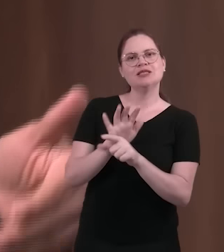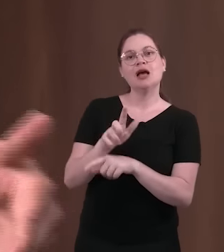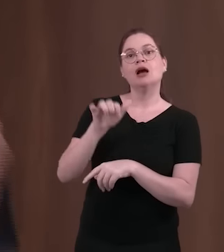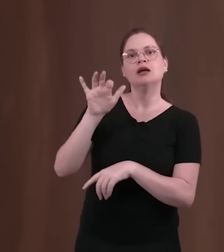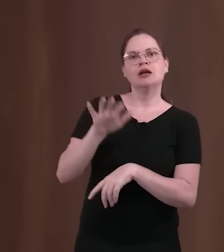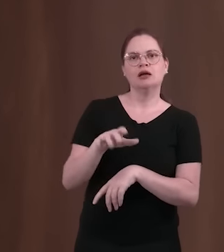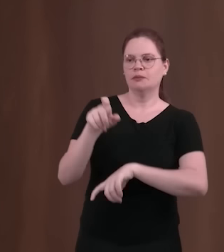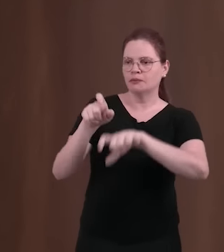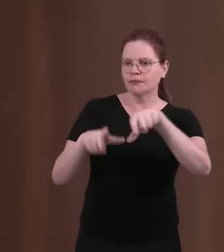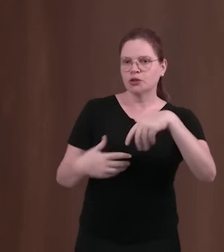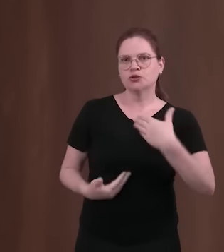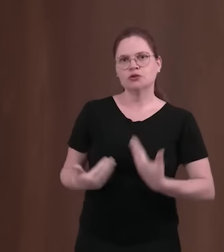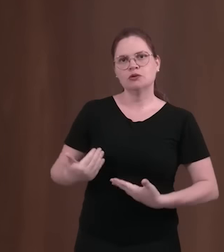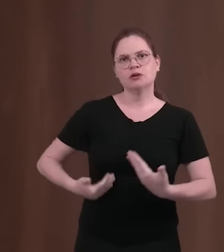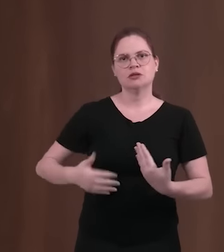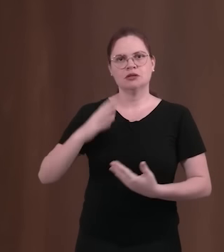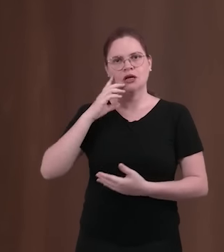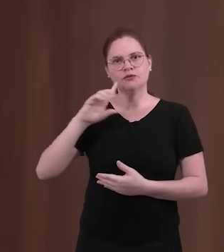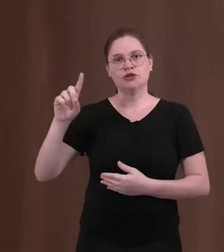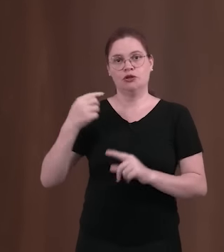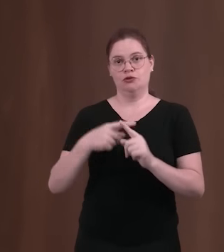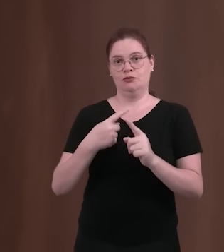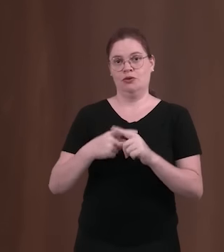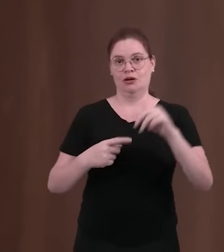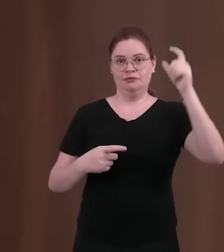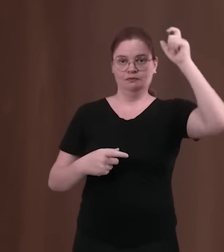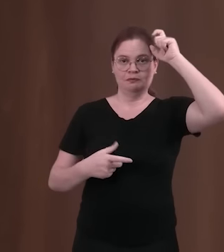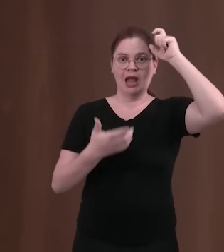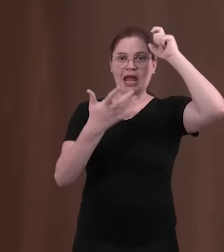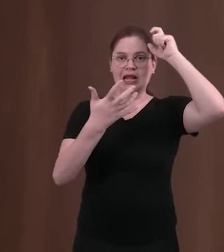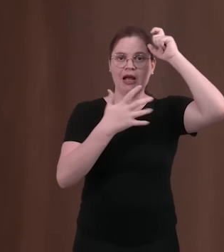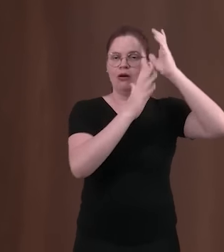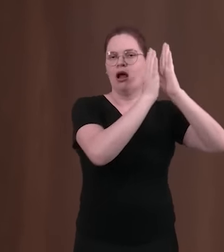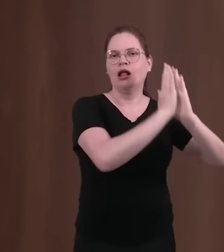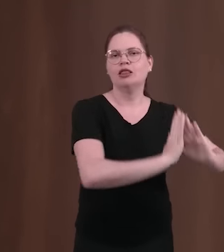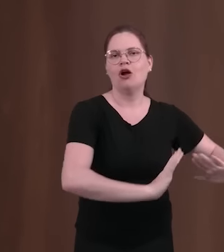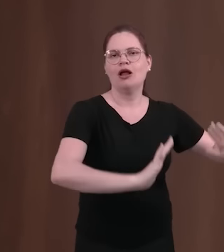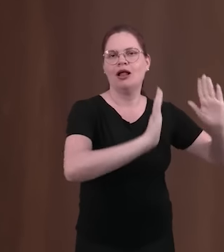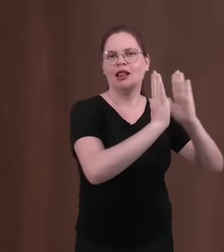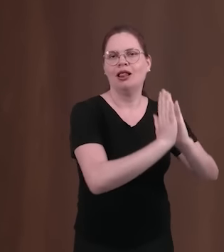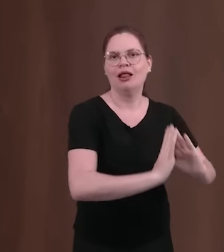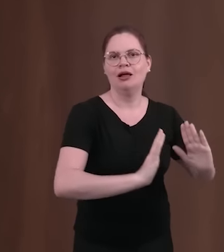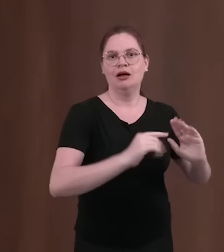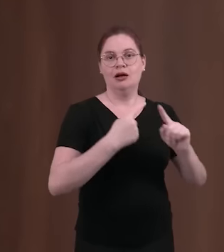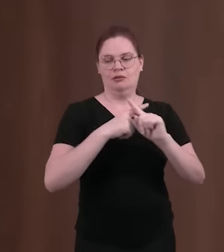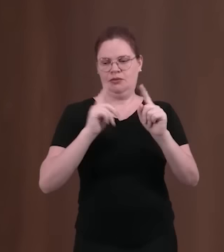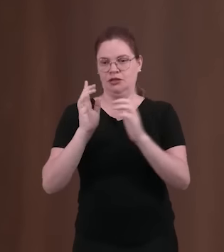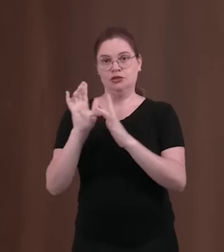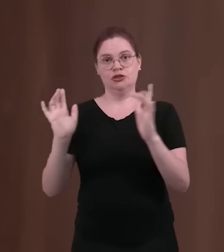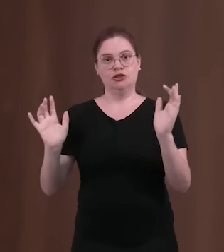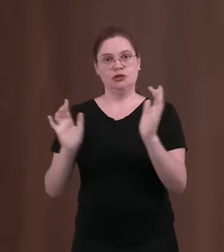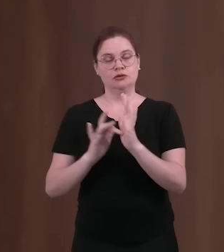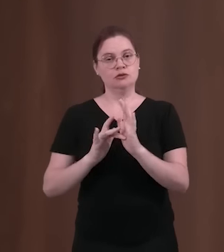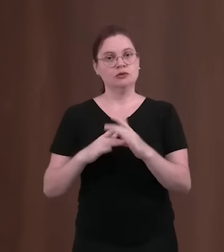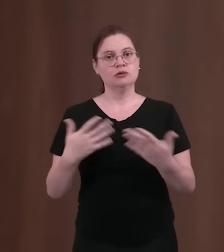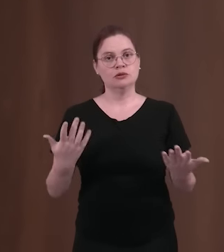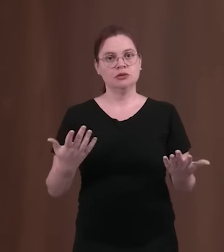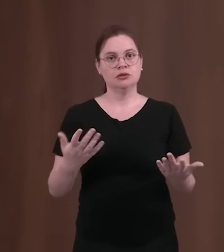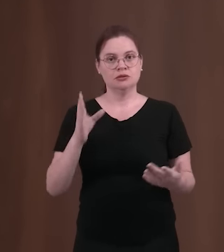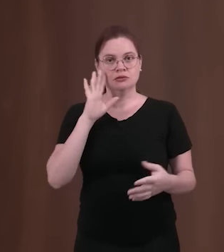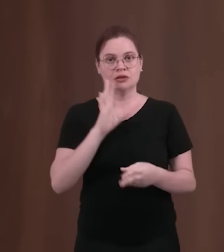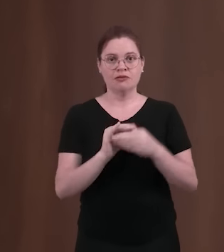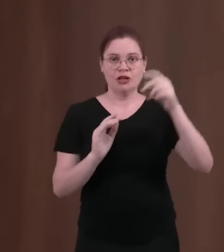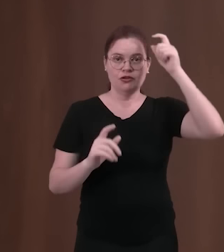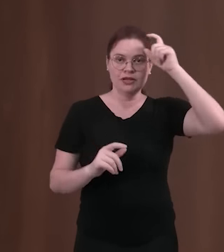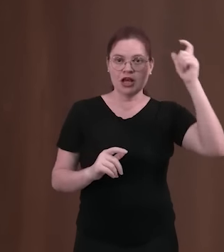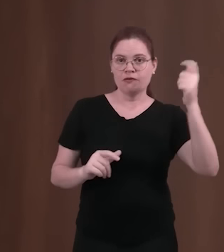servos de Deus a desviar da adoração, porque ele quer adoração para ele. E o próprio Senhor Jesus, ele foi alvo